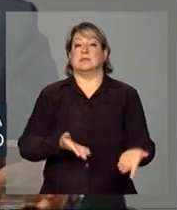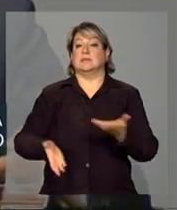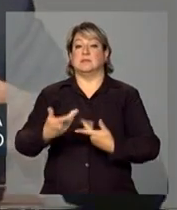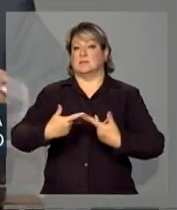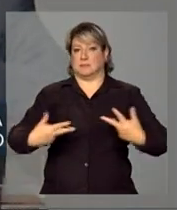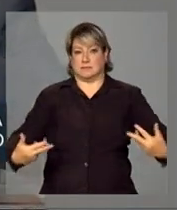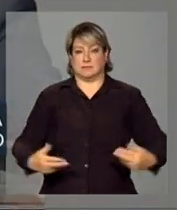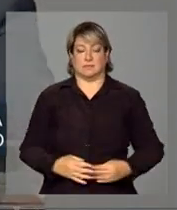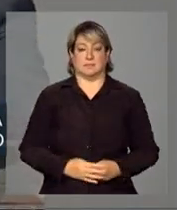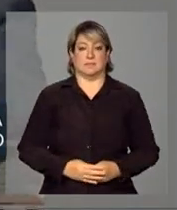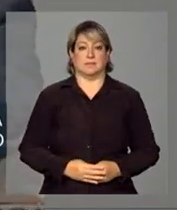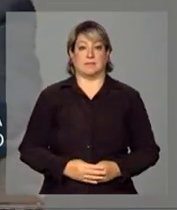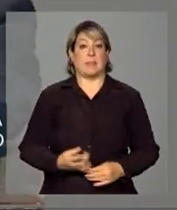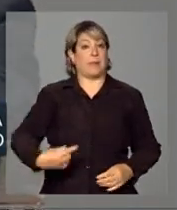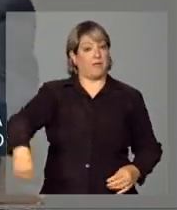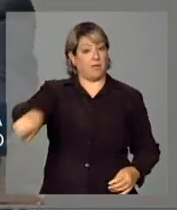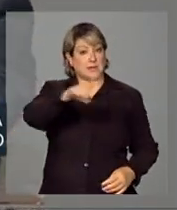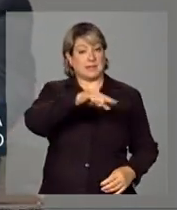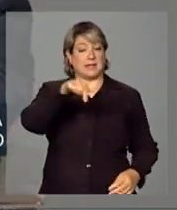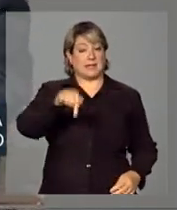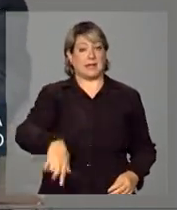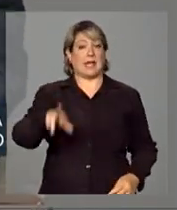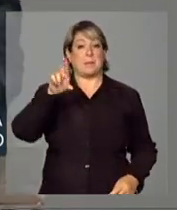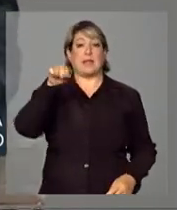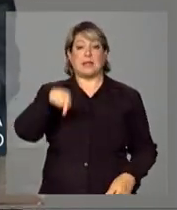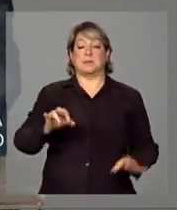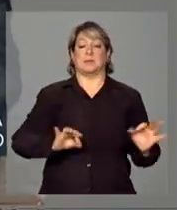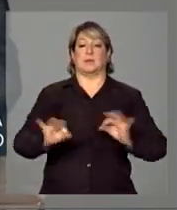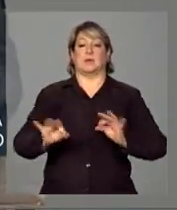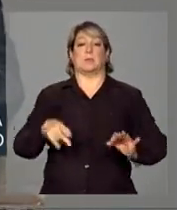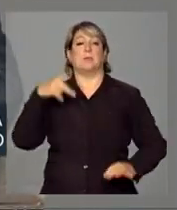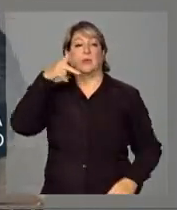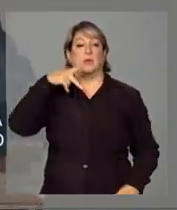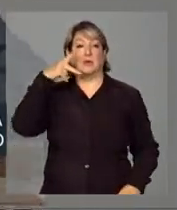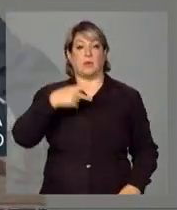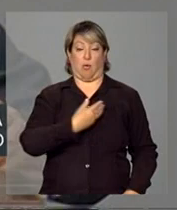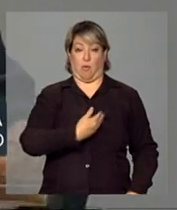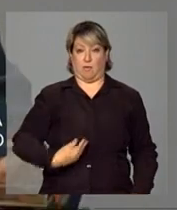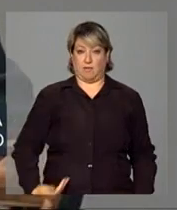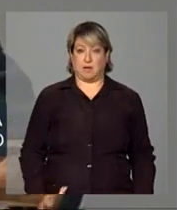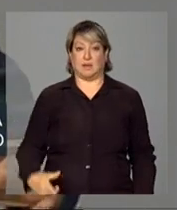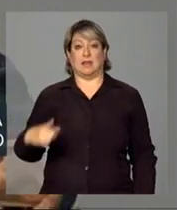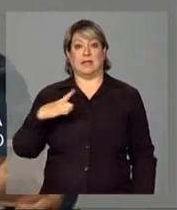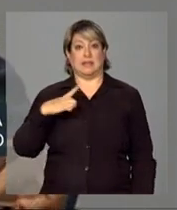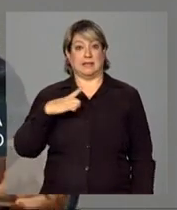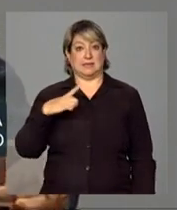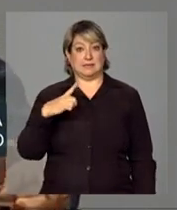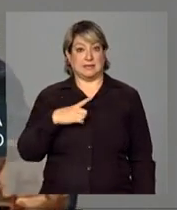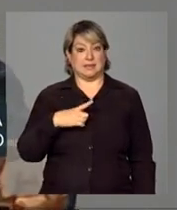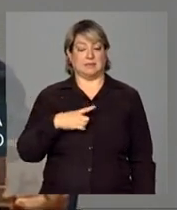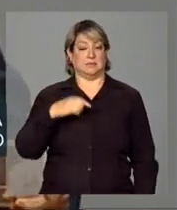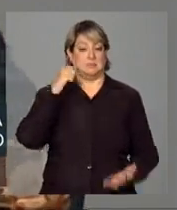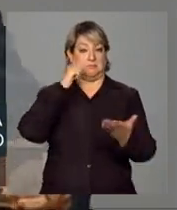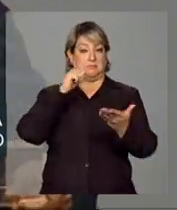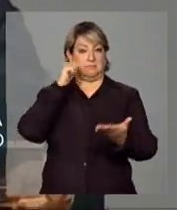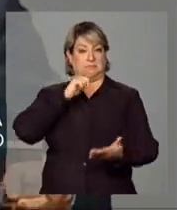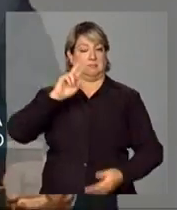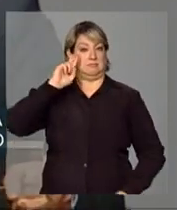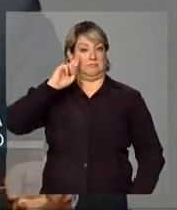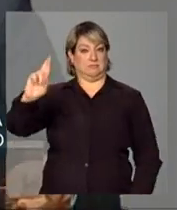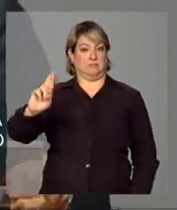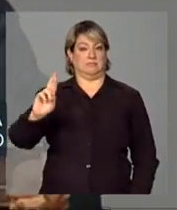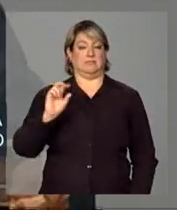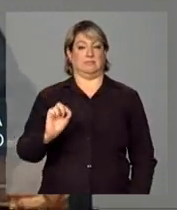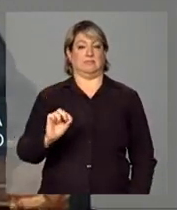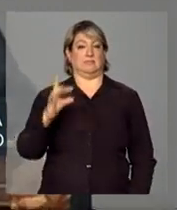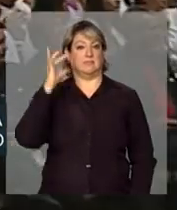E vocês aqui representam esse projeto político de um governo que tem à testa uma mulher,